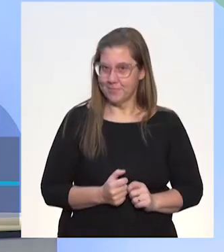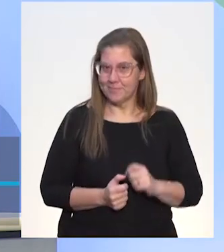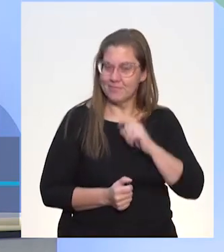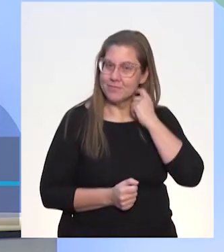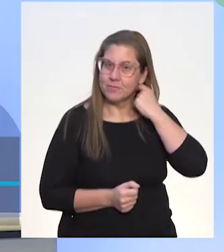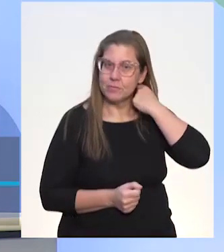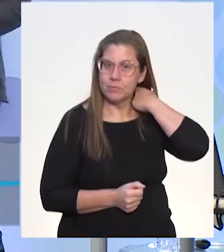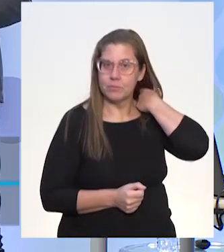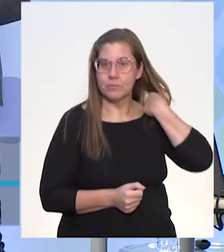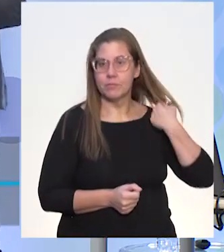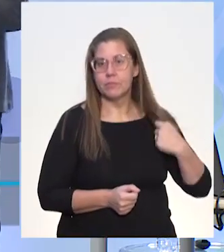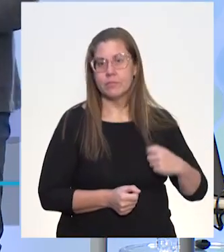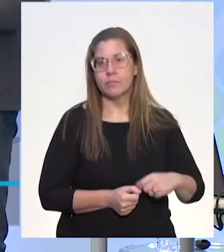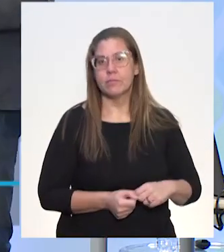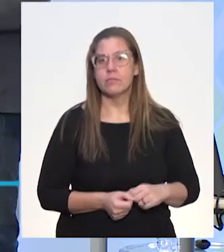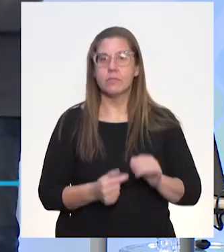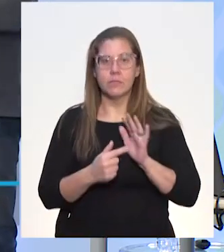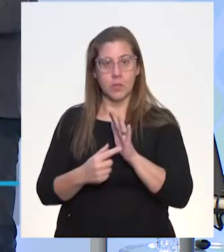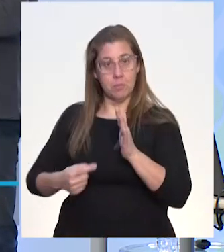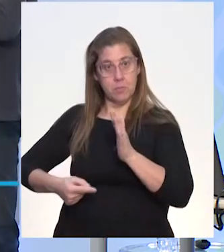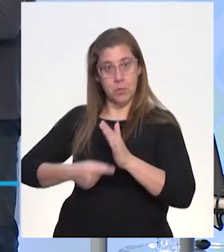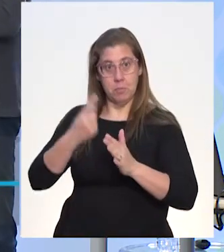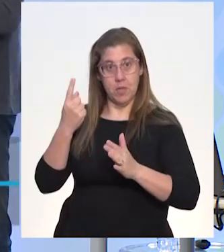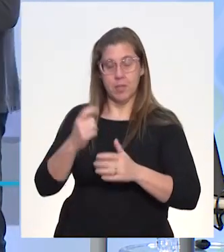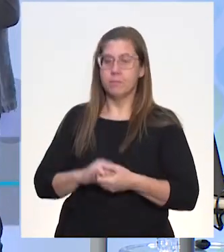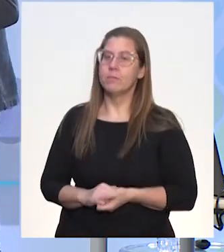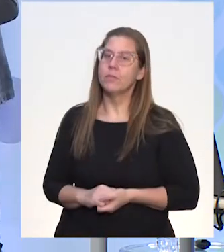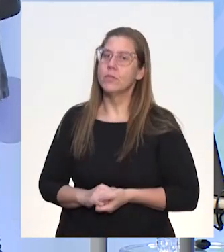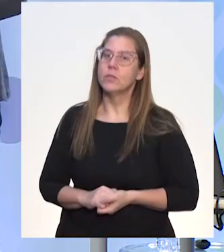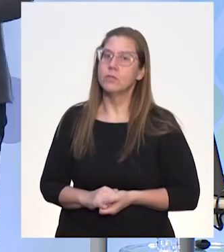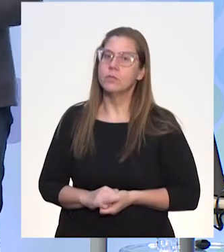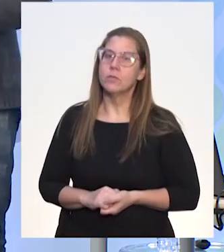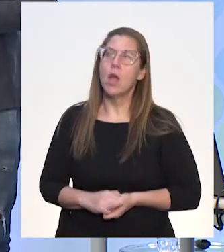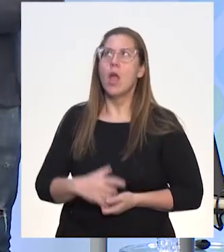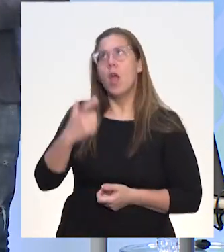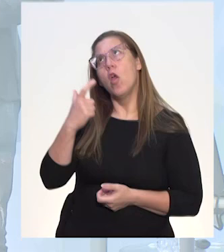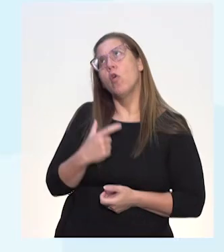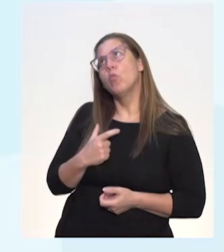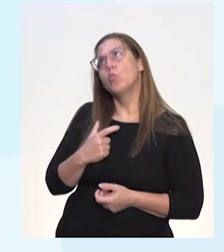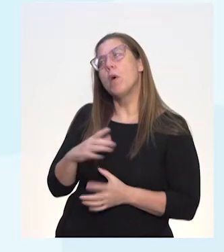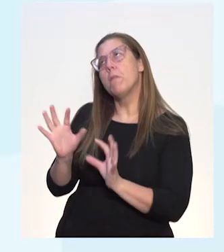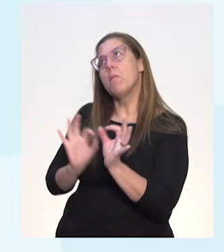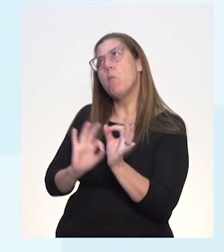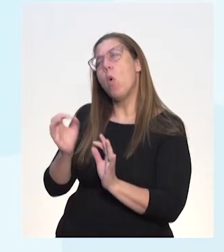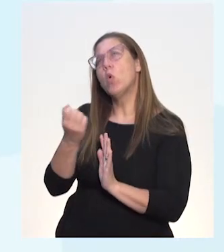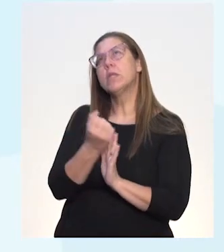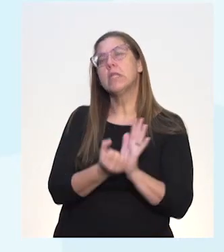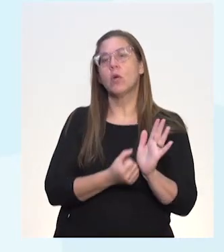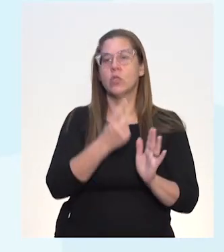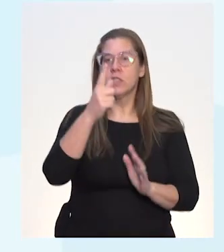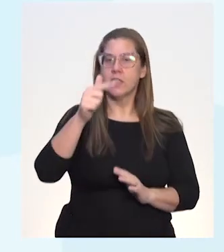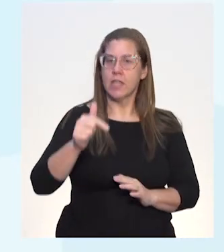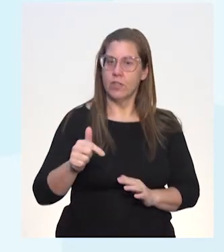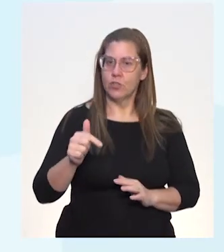Vamos colocar o primeiro então? Eu sou uma coisa, eu fui inventado no século